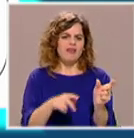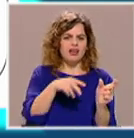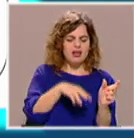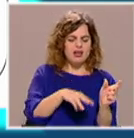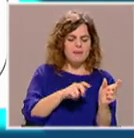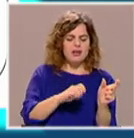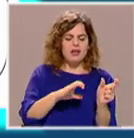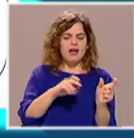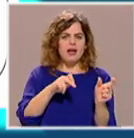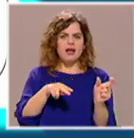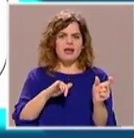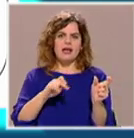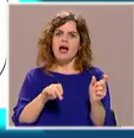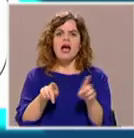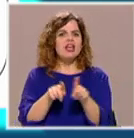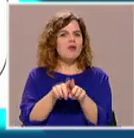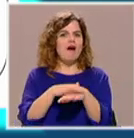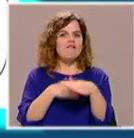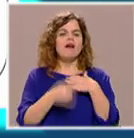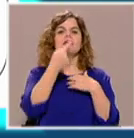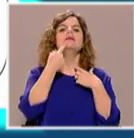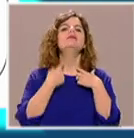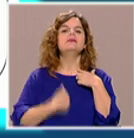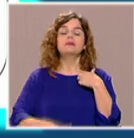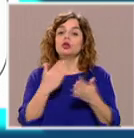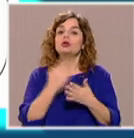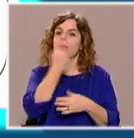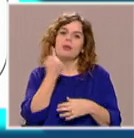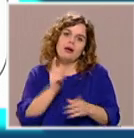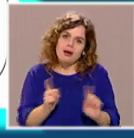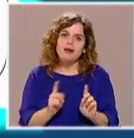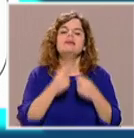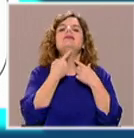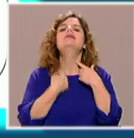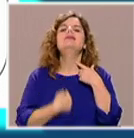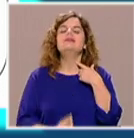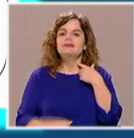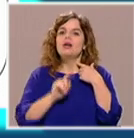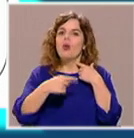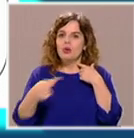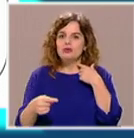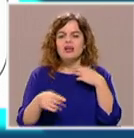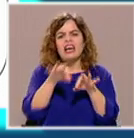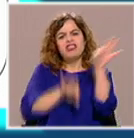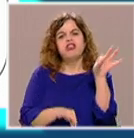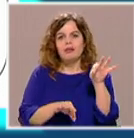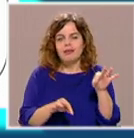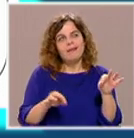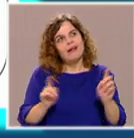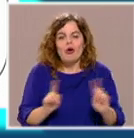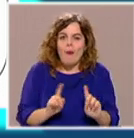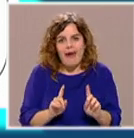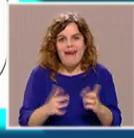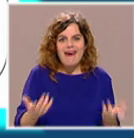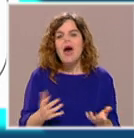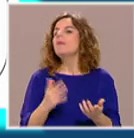longo do tubo digestivo. Não só na boca, mas já vamos ver mais à frente, que acontece também com outros órgãos. Não o rasgar, obviamente, mas